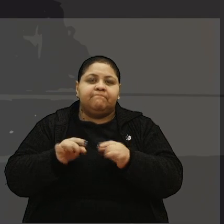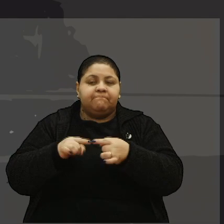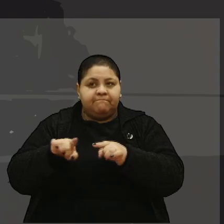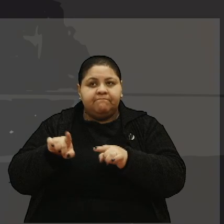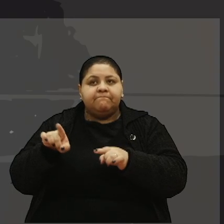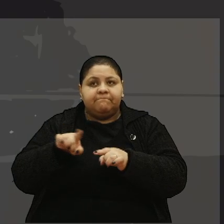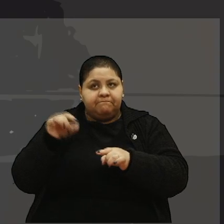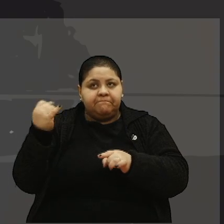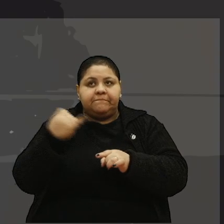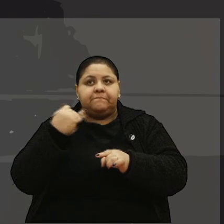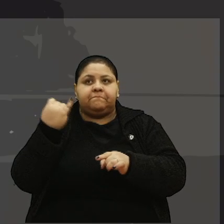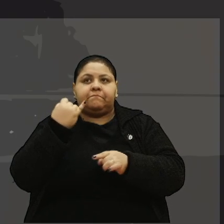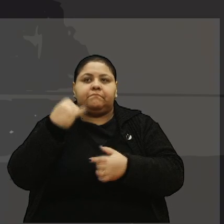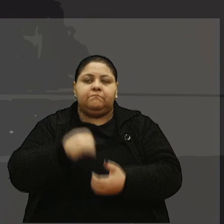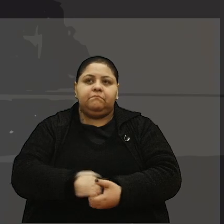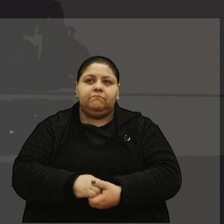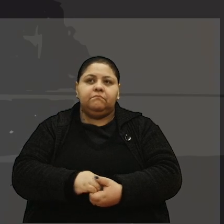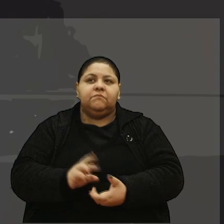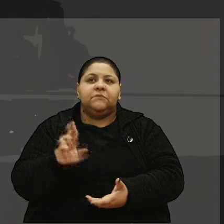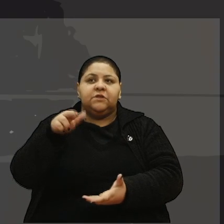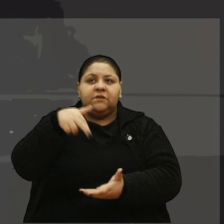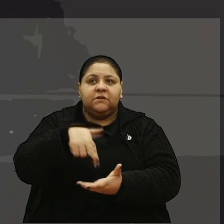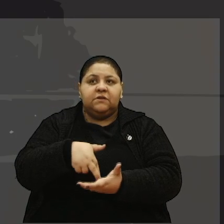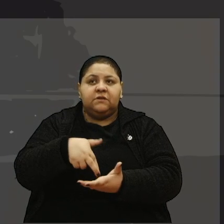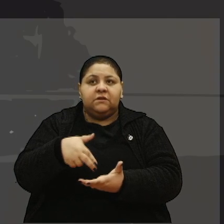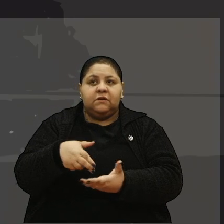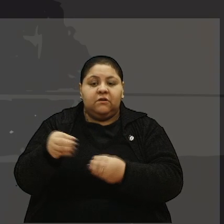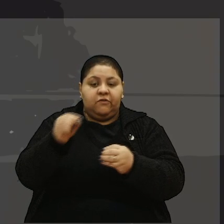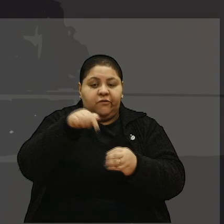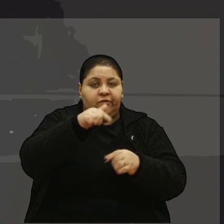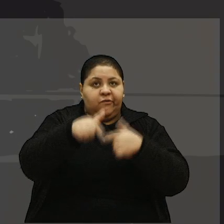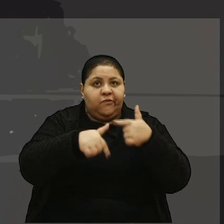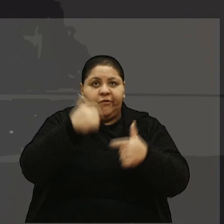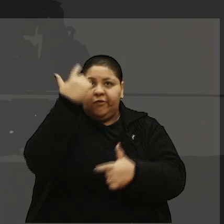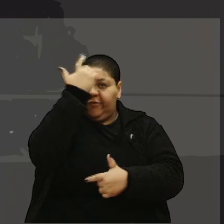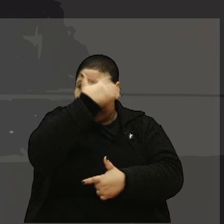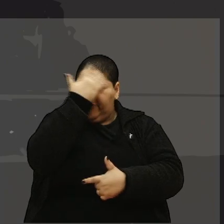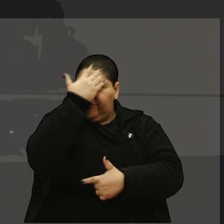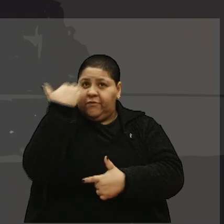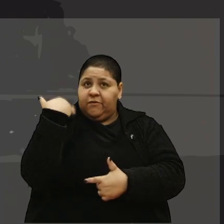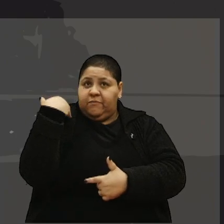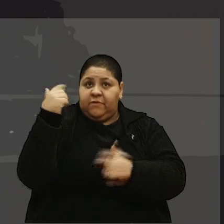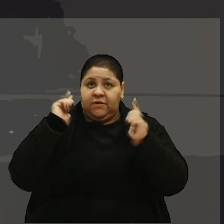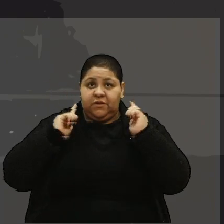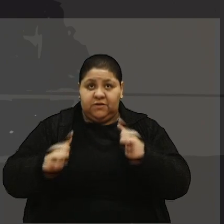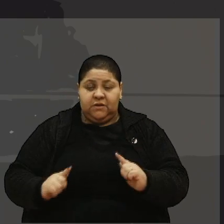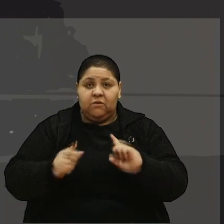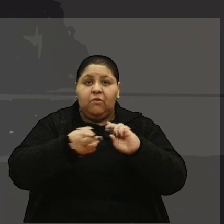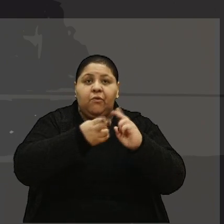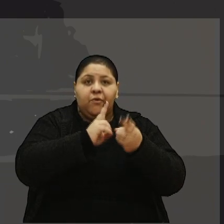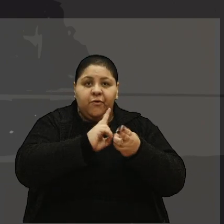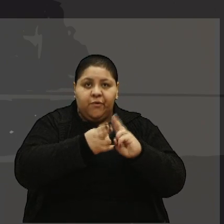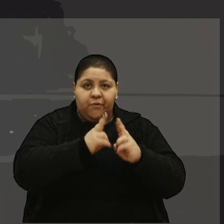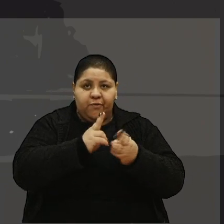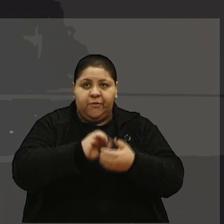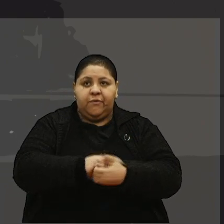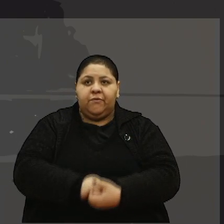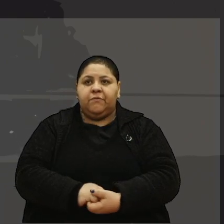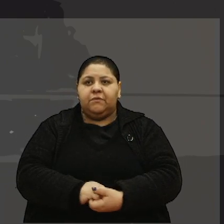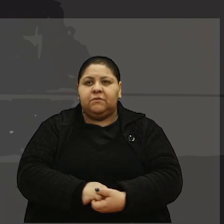importante. Na verdade, quando vim trabalhar, o Adiló me chamou para a gestão urbana. Então,